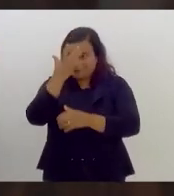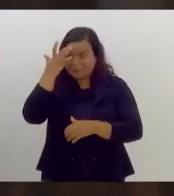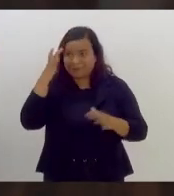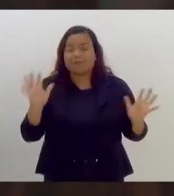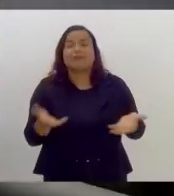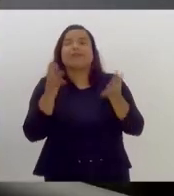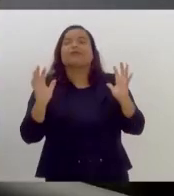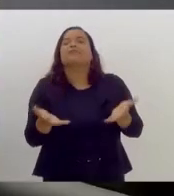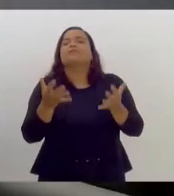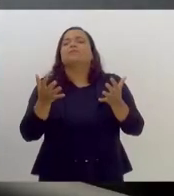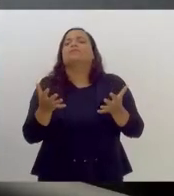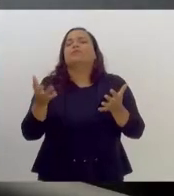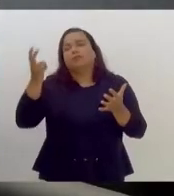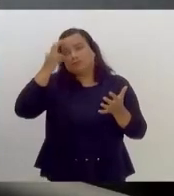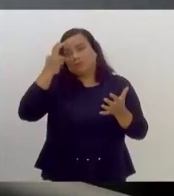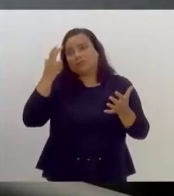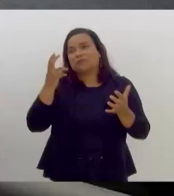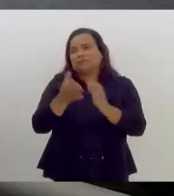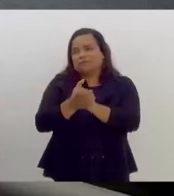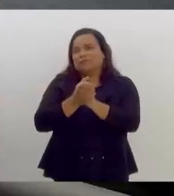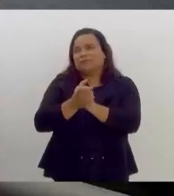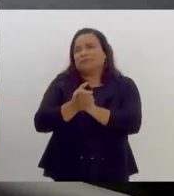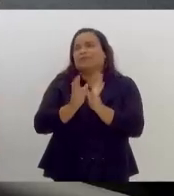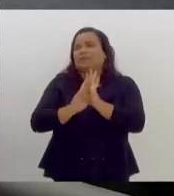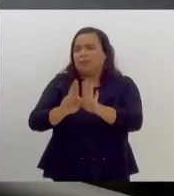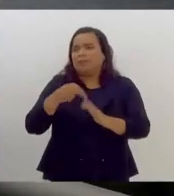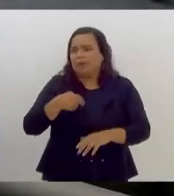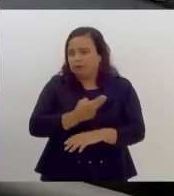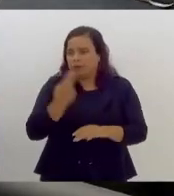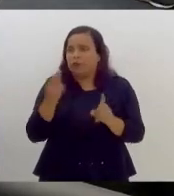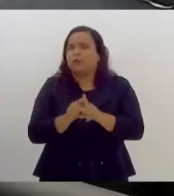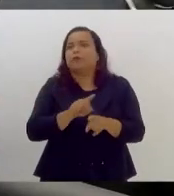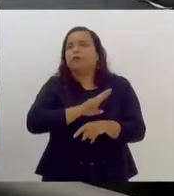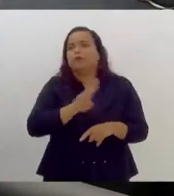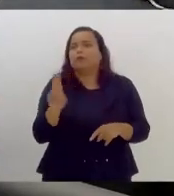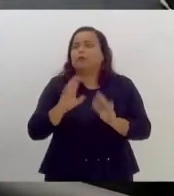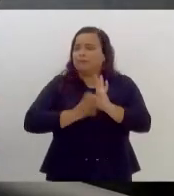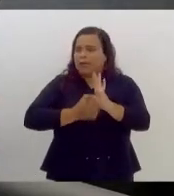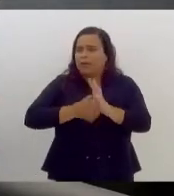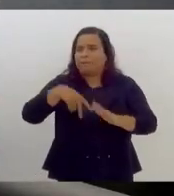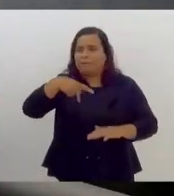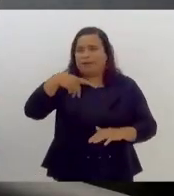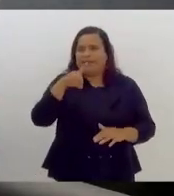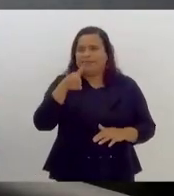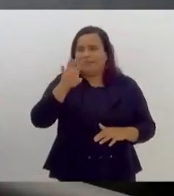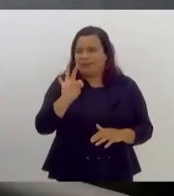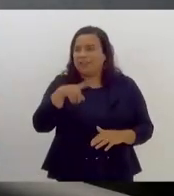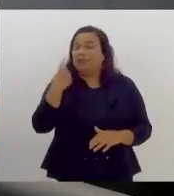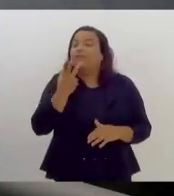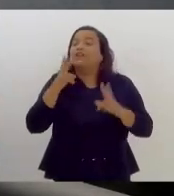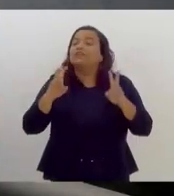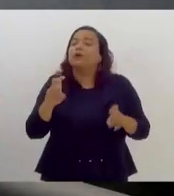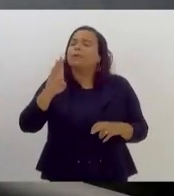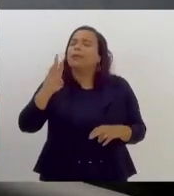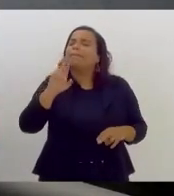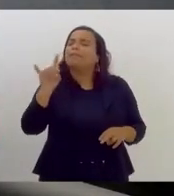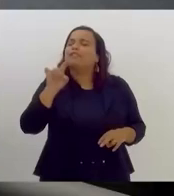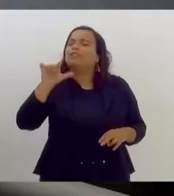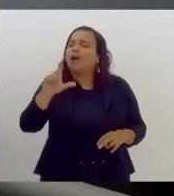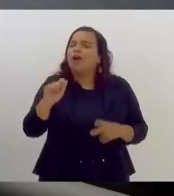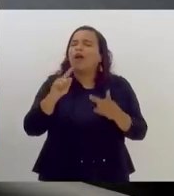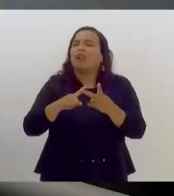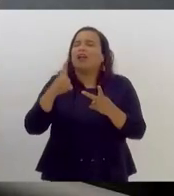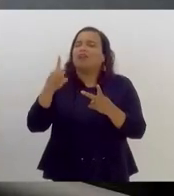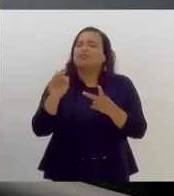meu nome e em nome do PDT. E quando a gente fala de PDT, a gente fala de Brizola, a gente fala de